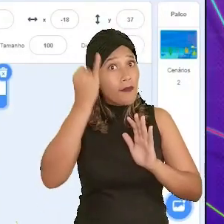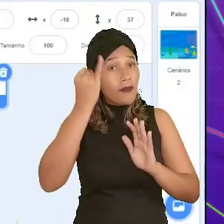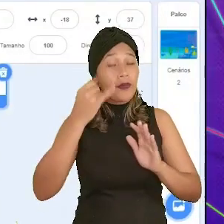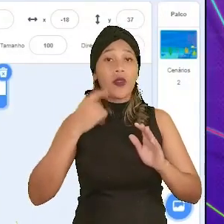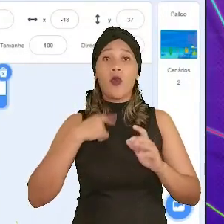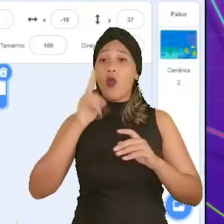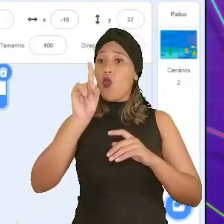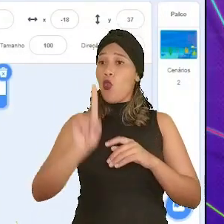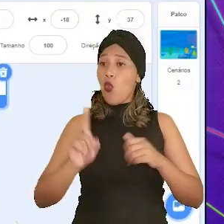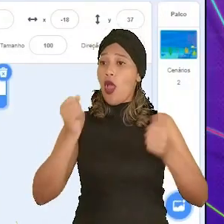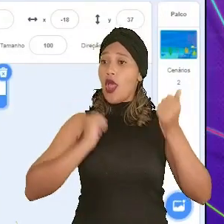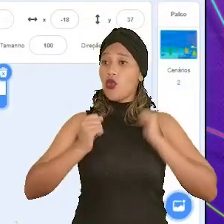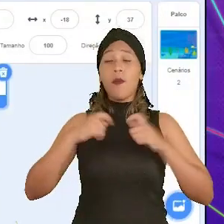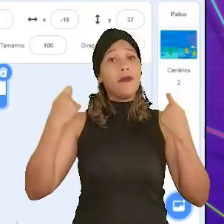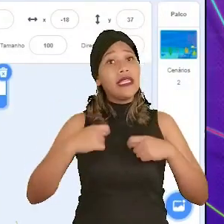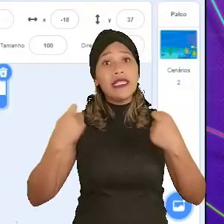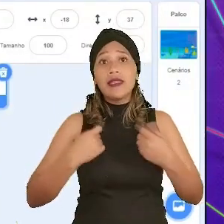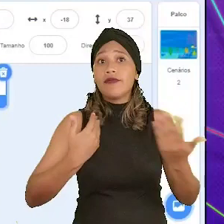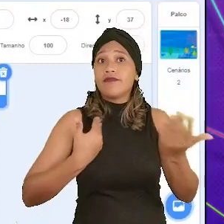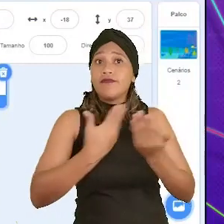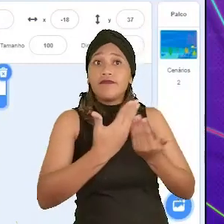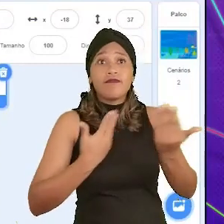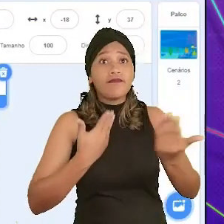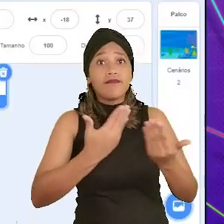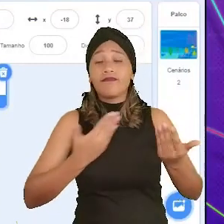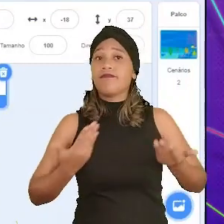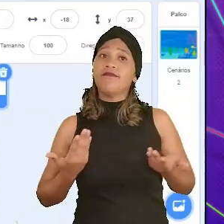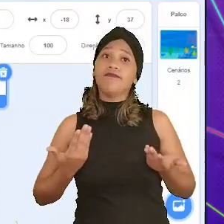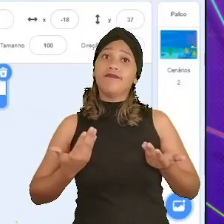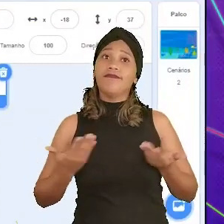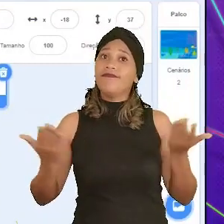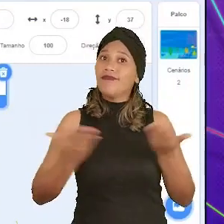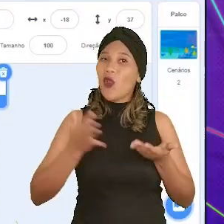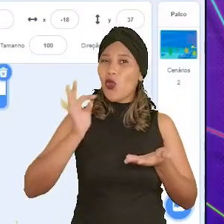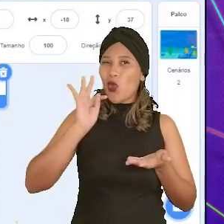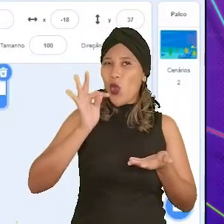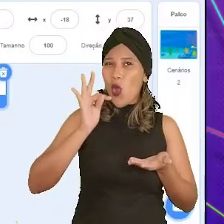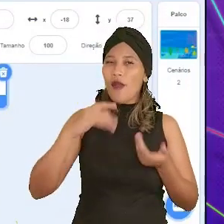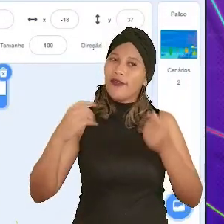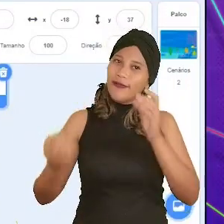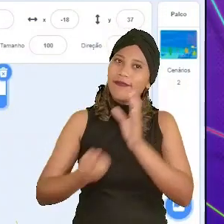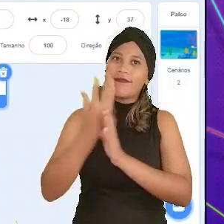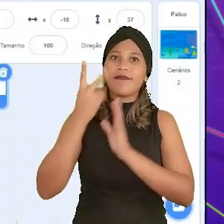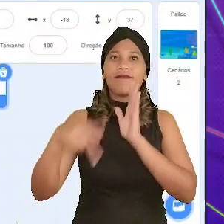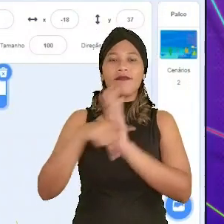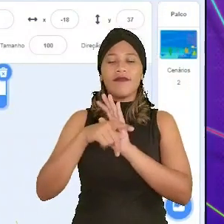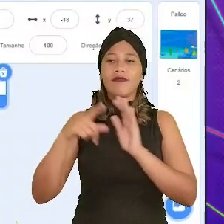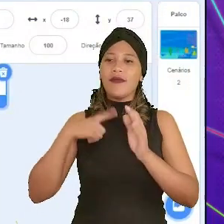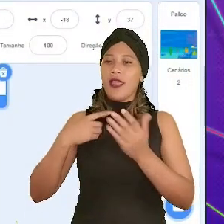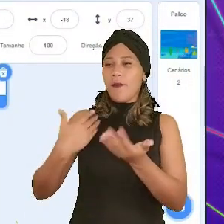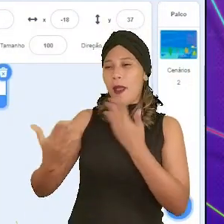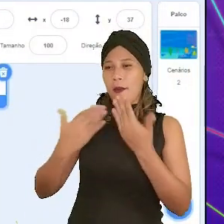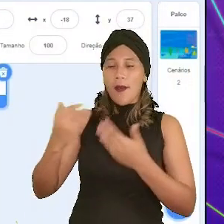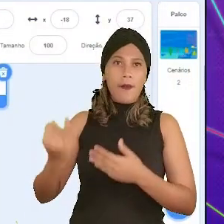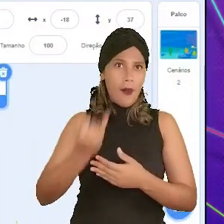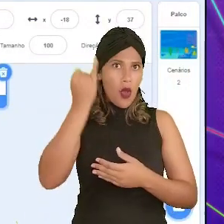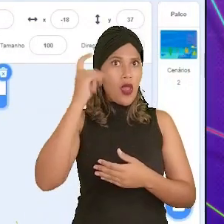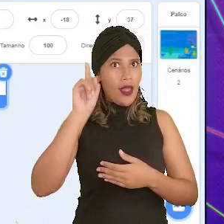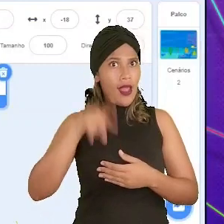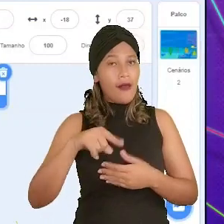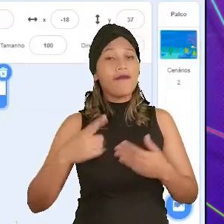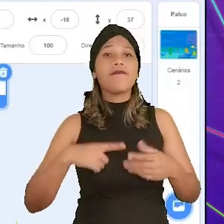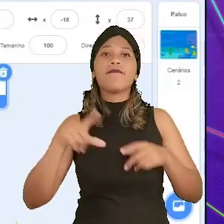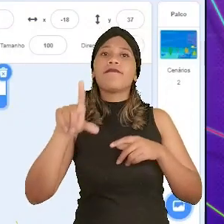que um ator precise interagir com o outro. É agora no nosso tutorial que a gente vai criar essa interação entre atores que é tão